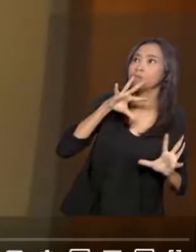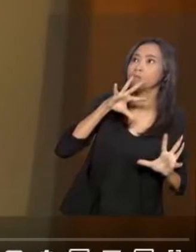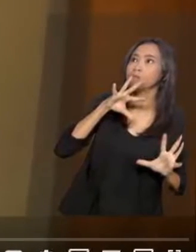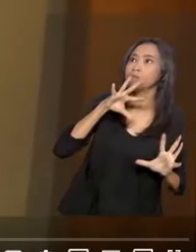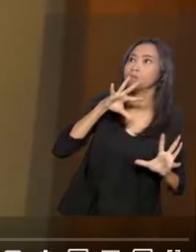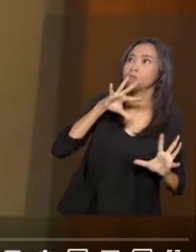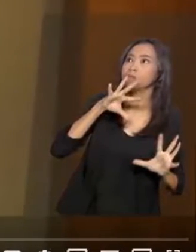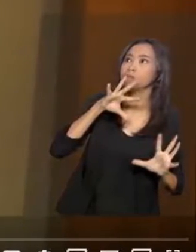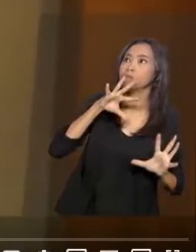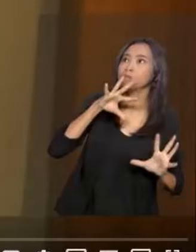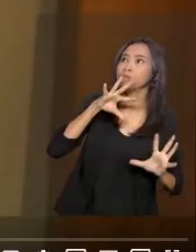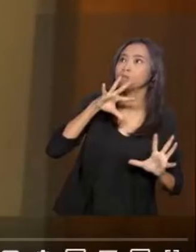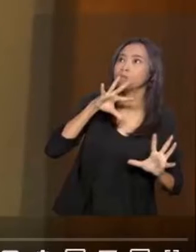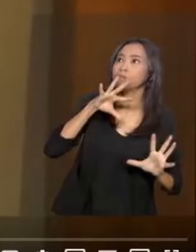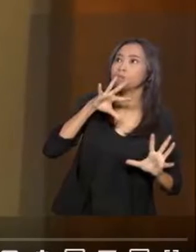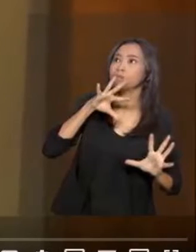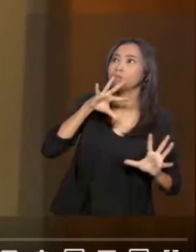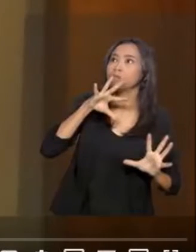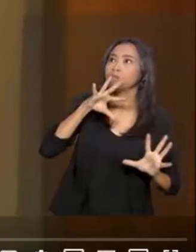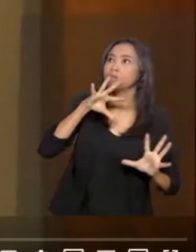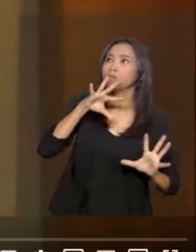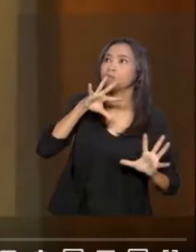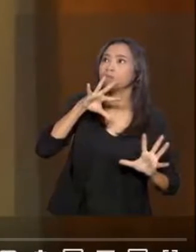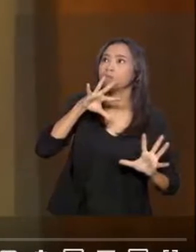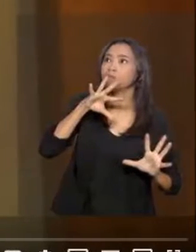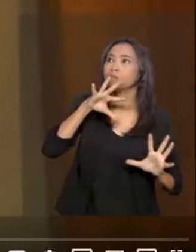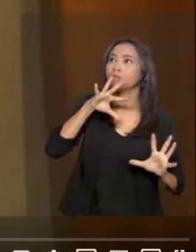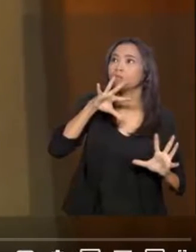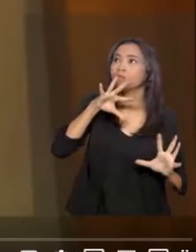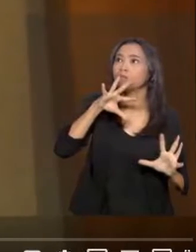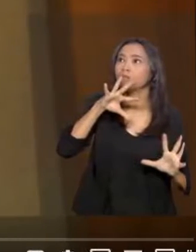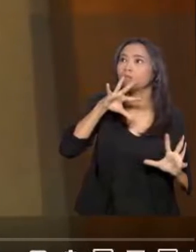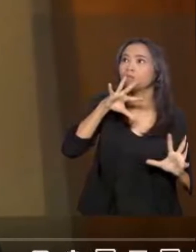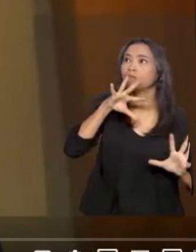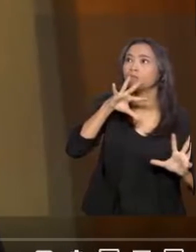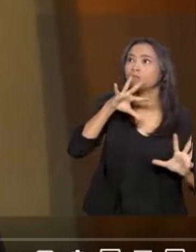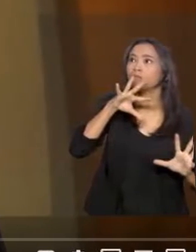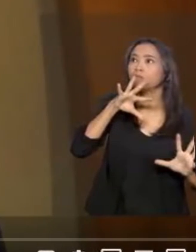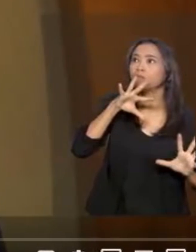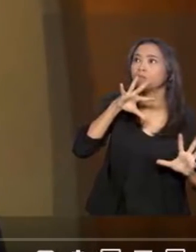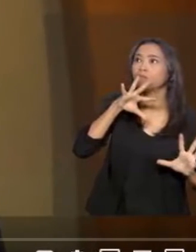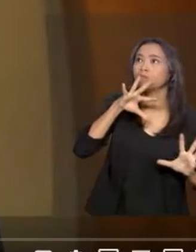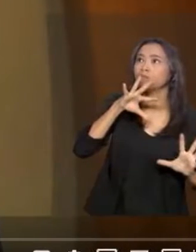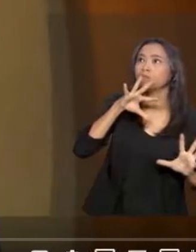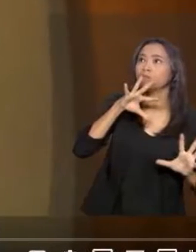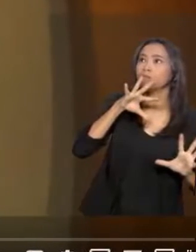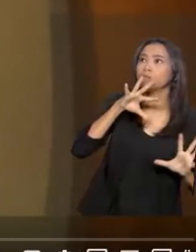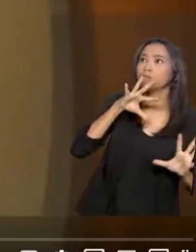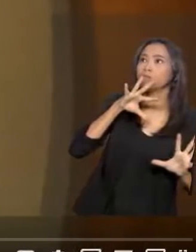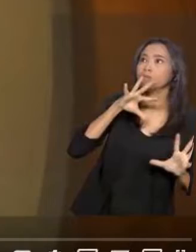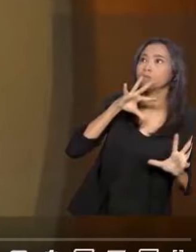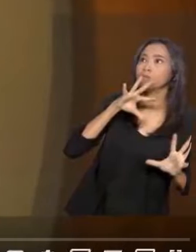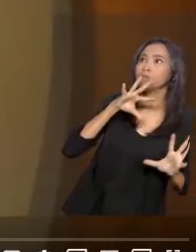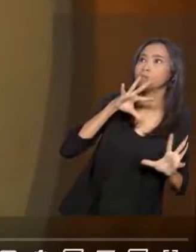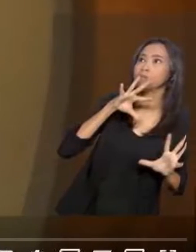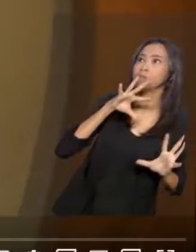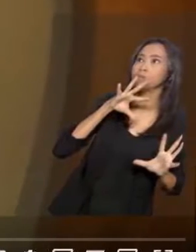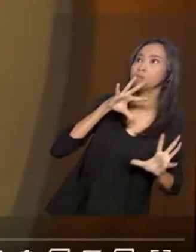seca e de ventos fortes, em que todos os anos, infelizmente, ocorrem queimadas na região amazônica.